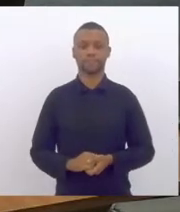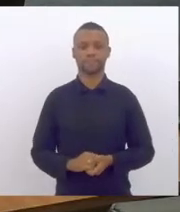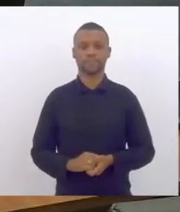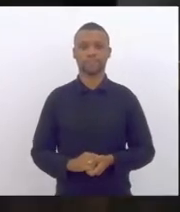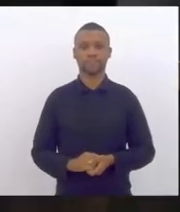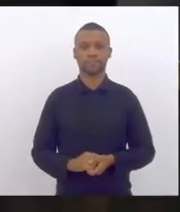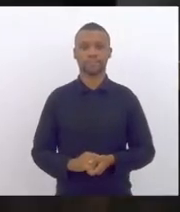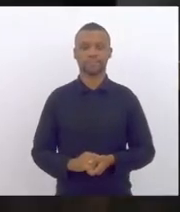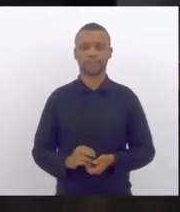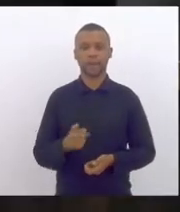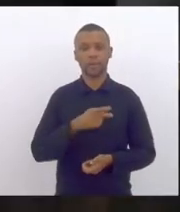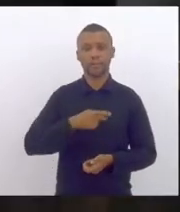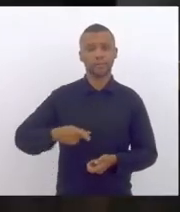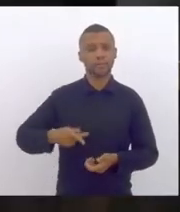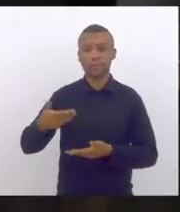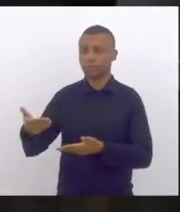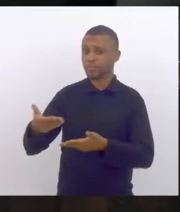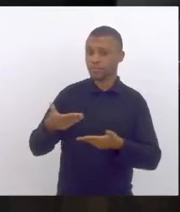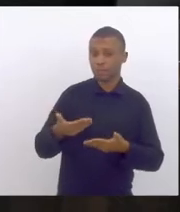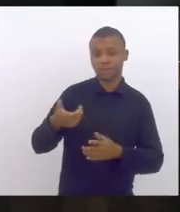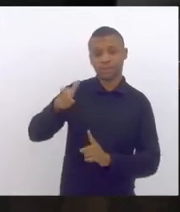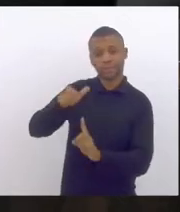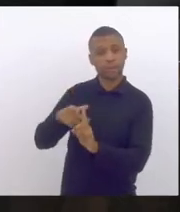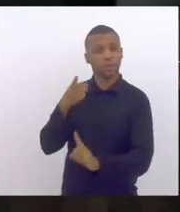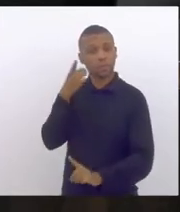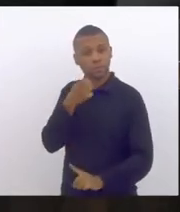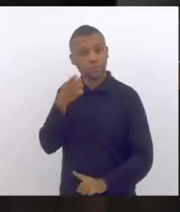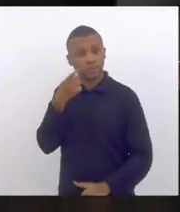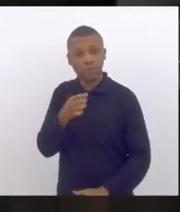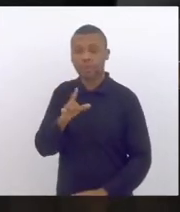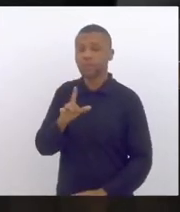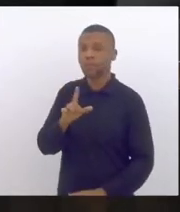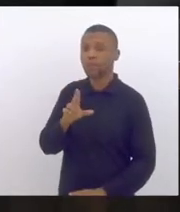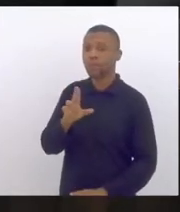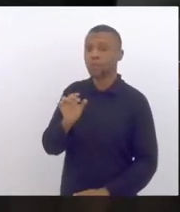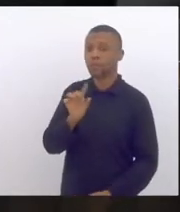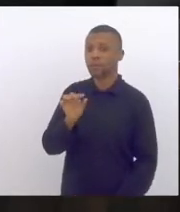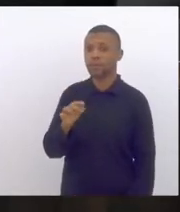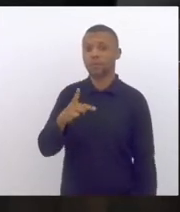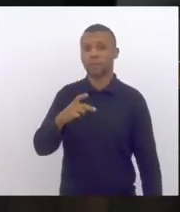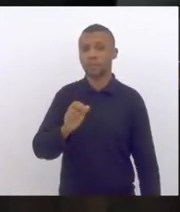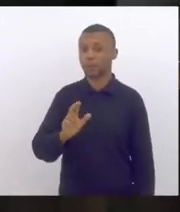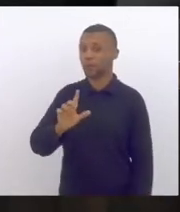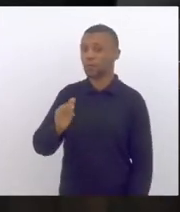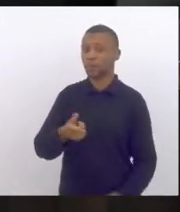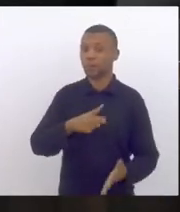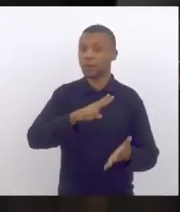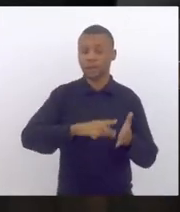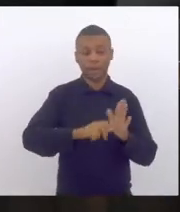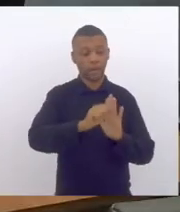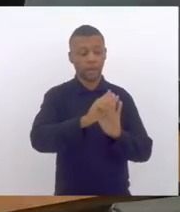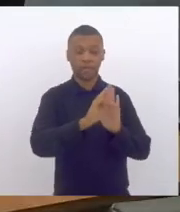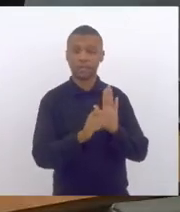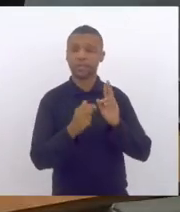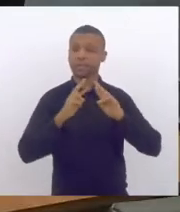a presidência convida o nome Deputado Luiz Paulo para fazer leitura da ata da sessão anterior